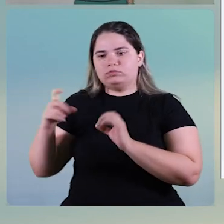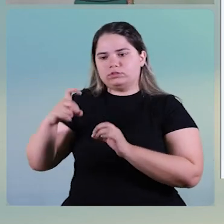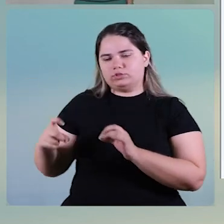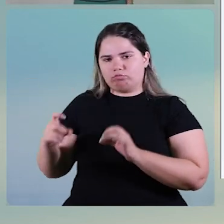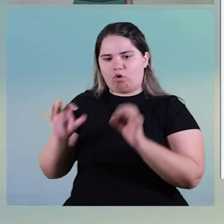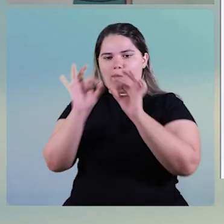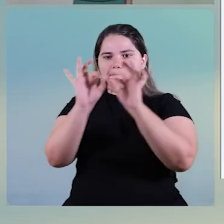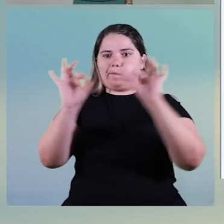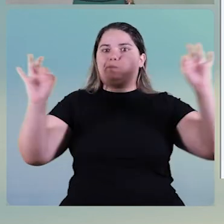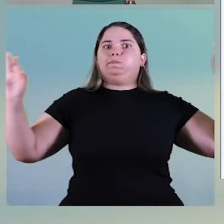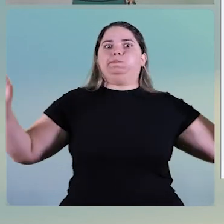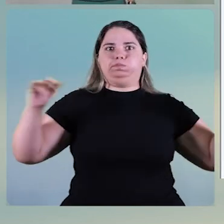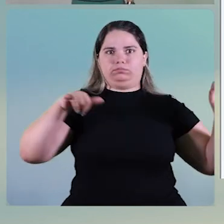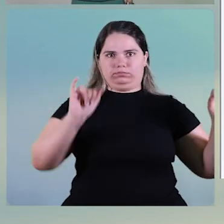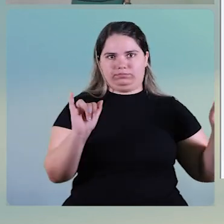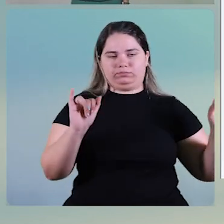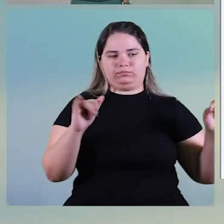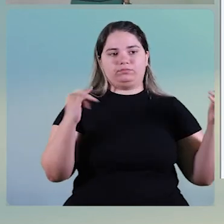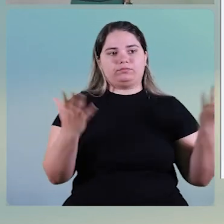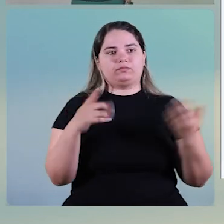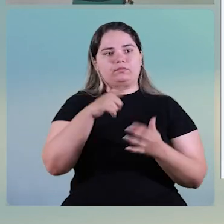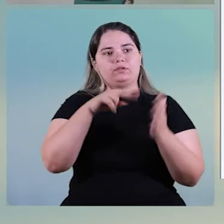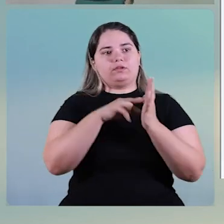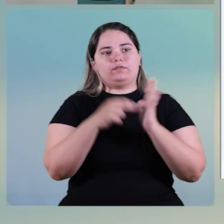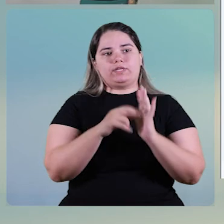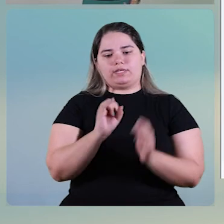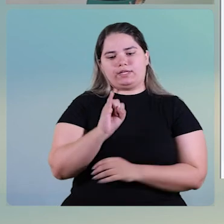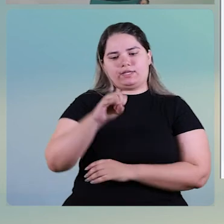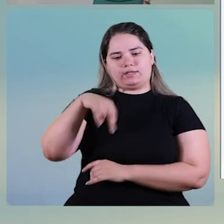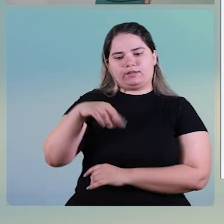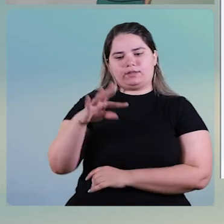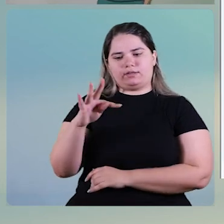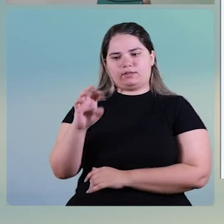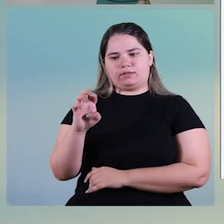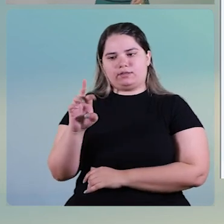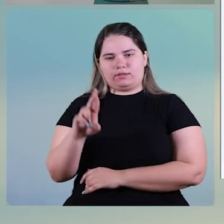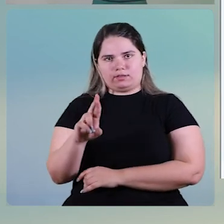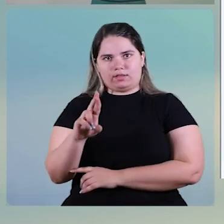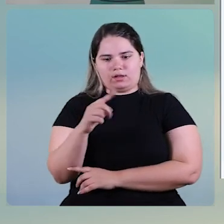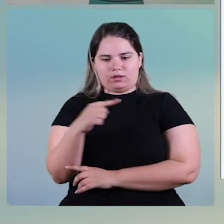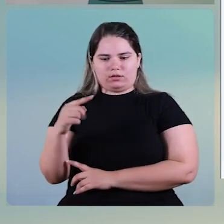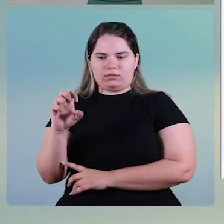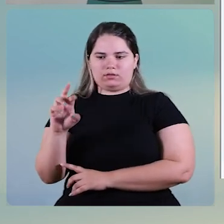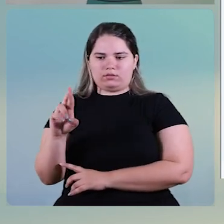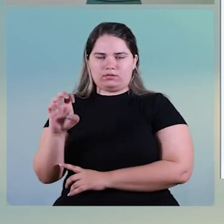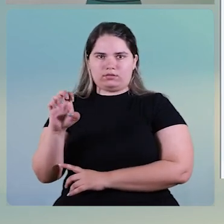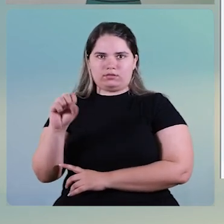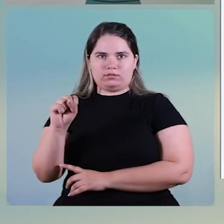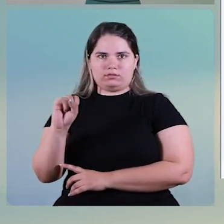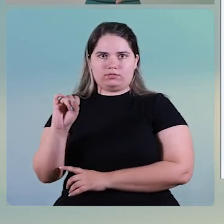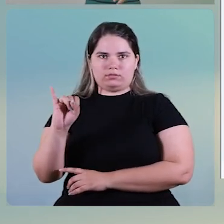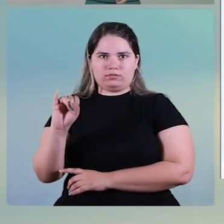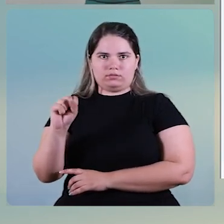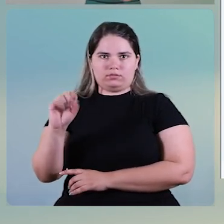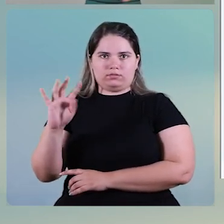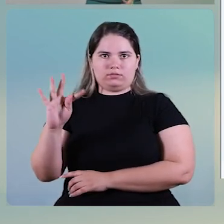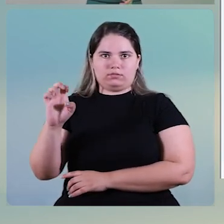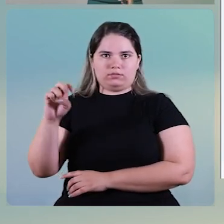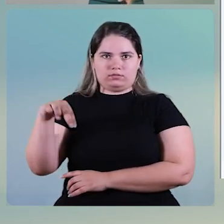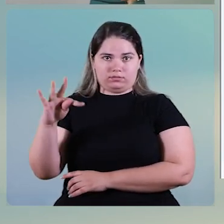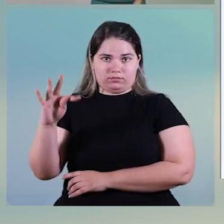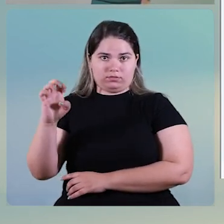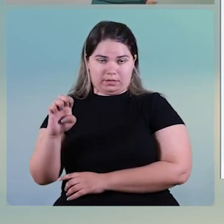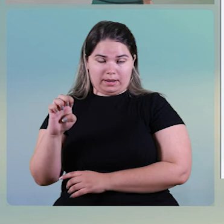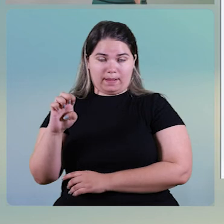Y, e essa alavanca é chamada de interresistente, porque é a força carga, é a carga, o peso